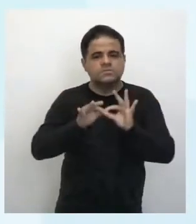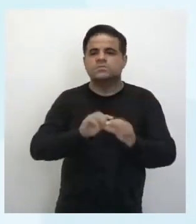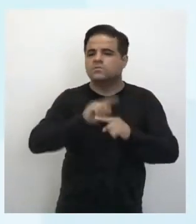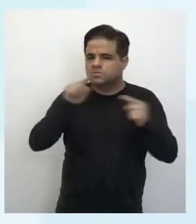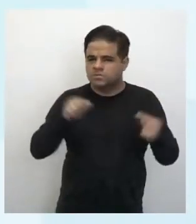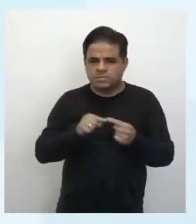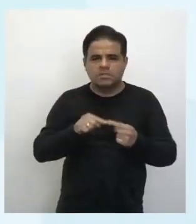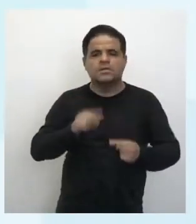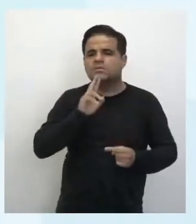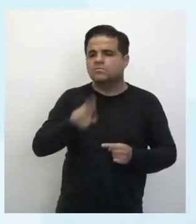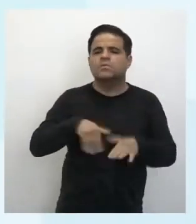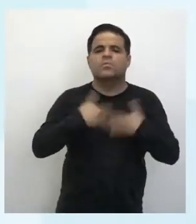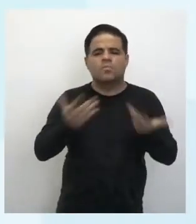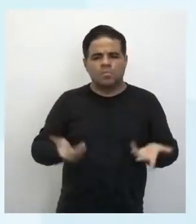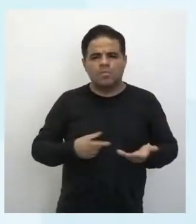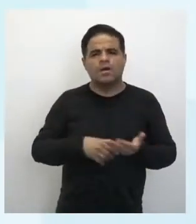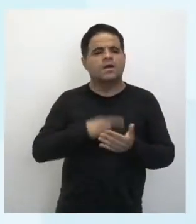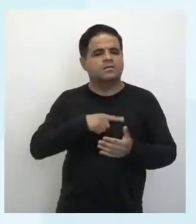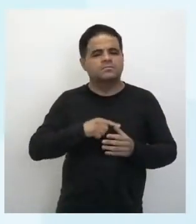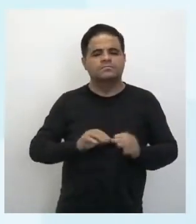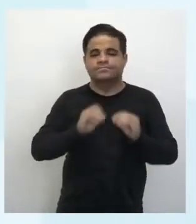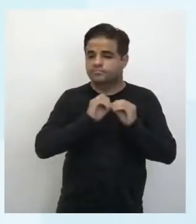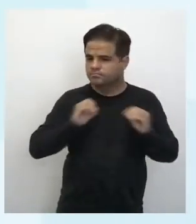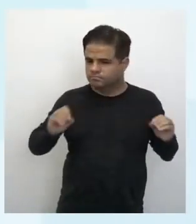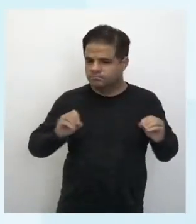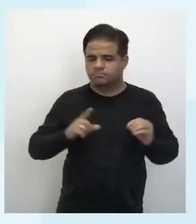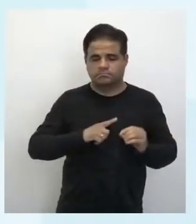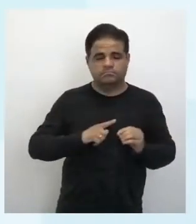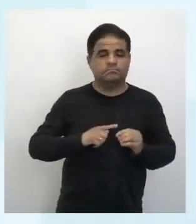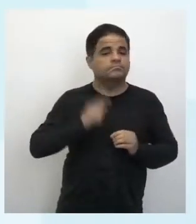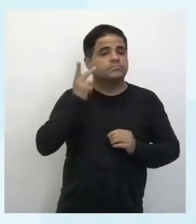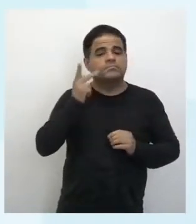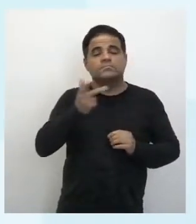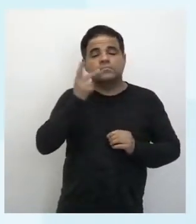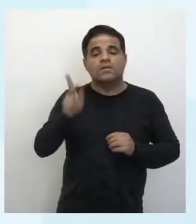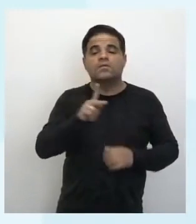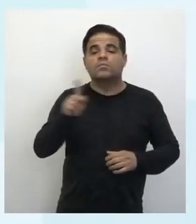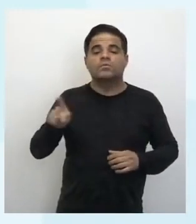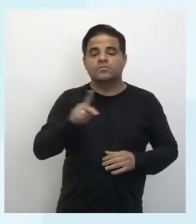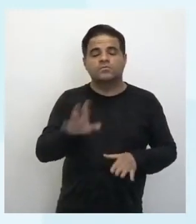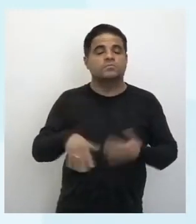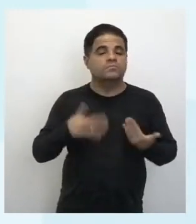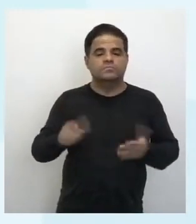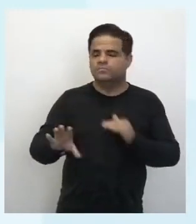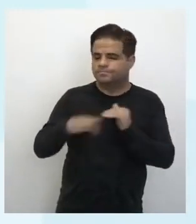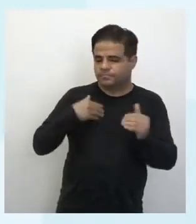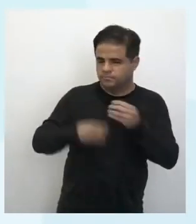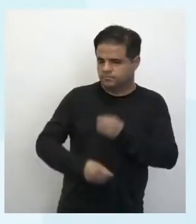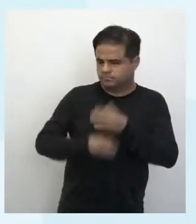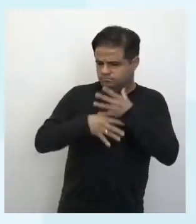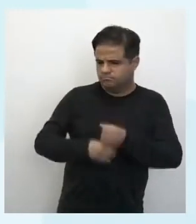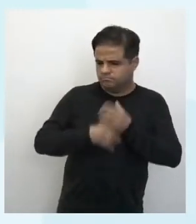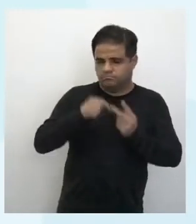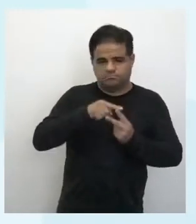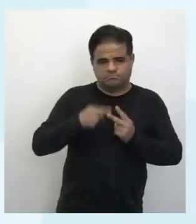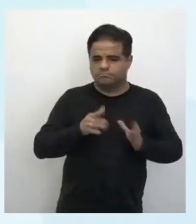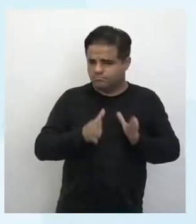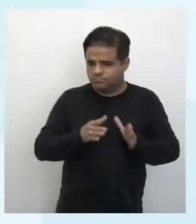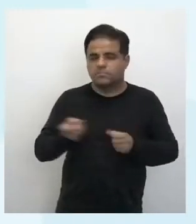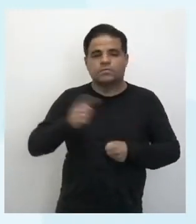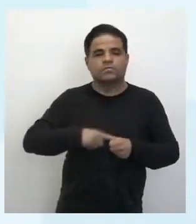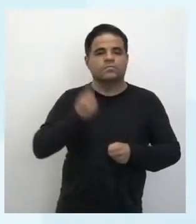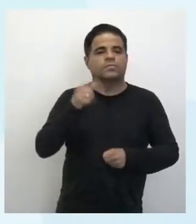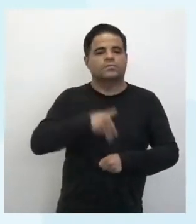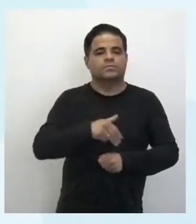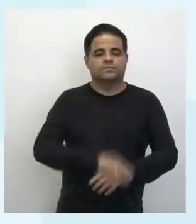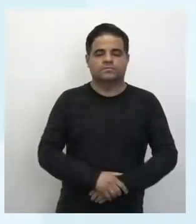chat quais são essas orações, ou seja, as orações onde há citação da fala do professor. Manda no chat quais são esses 2 momentos, a gente já volta em 1 minuto.